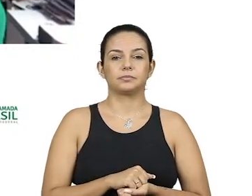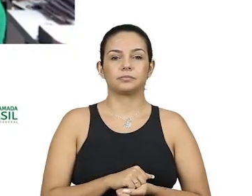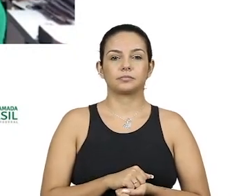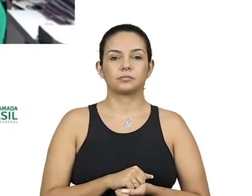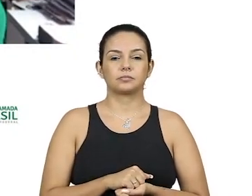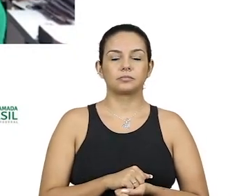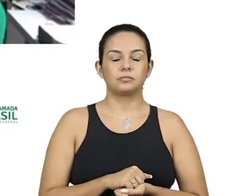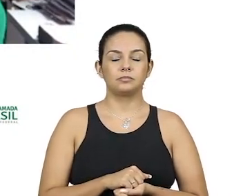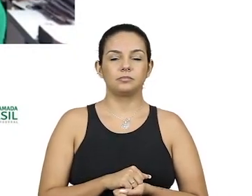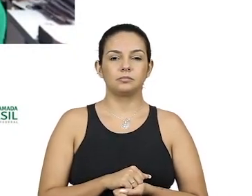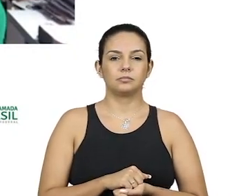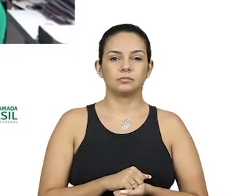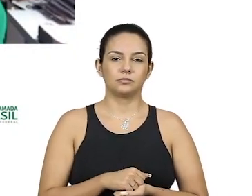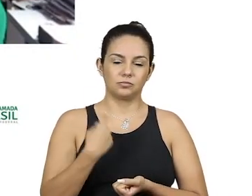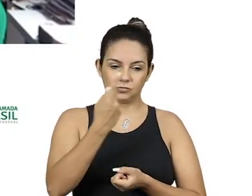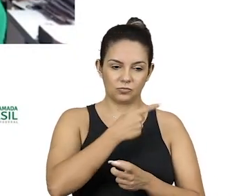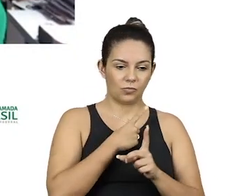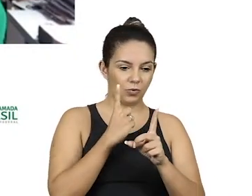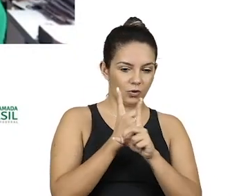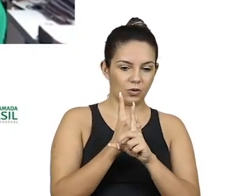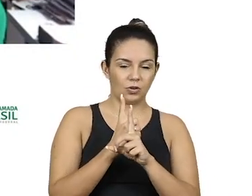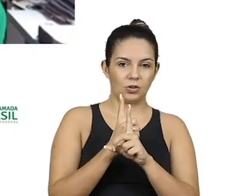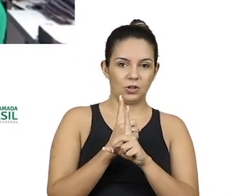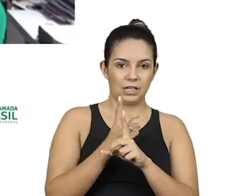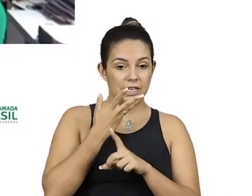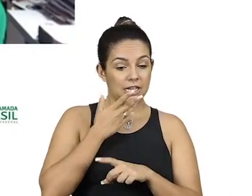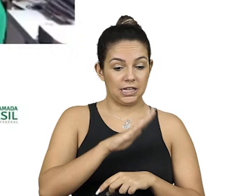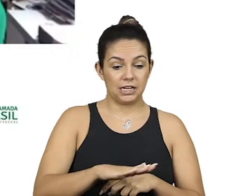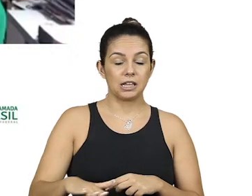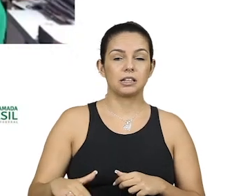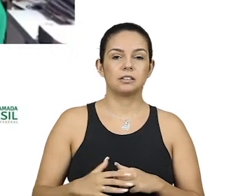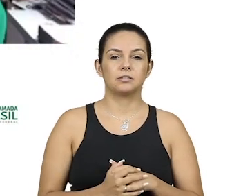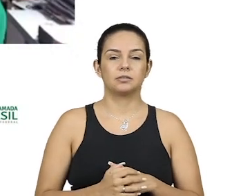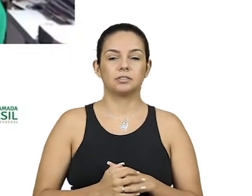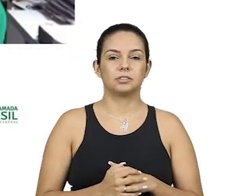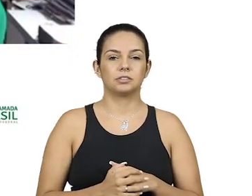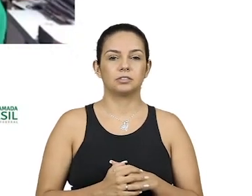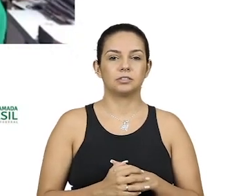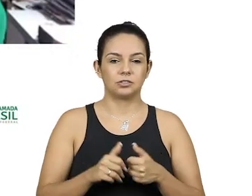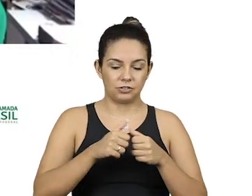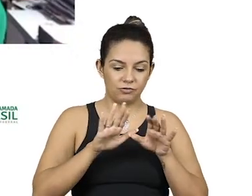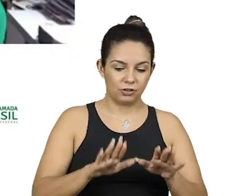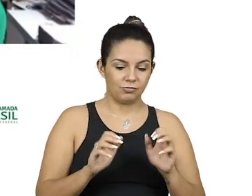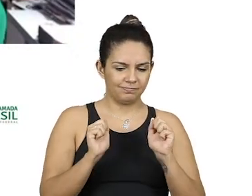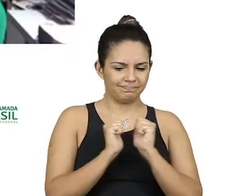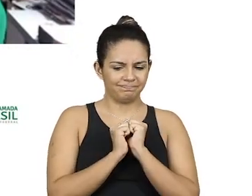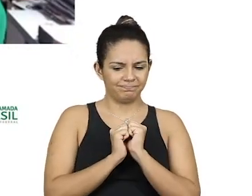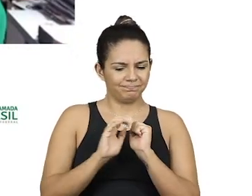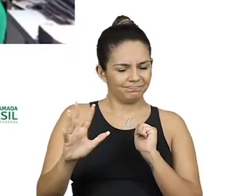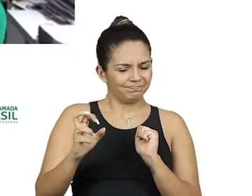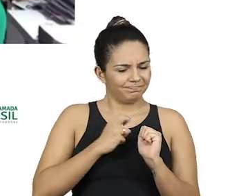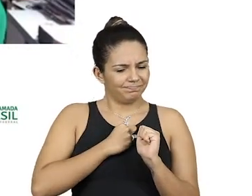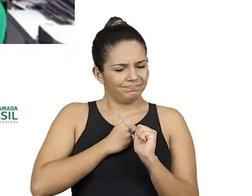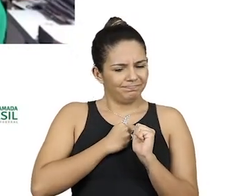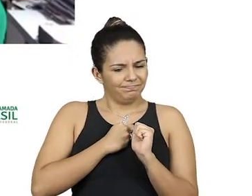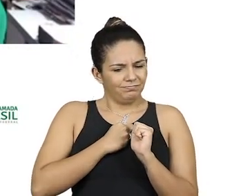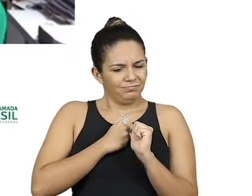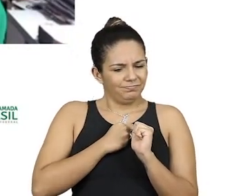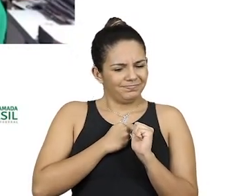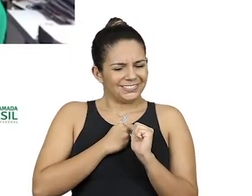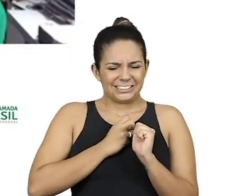quando a gente encontra ela na infância, ela gruda na gente para